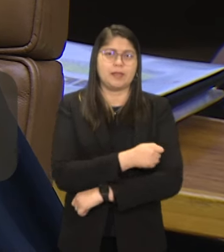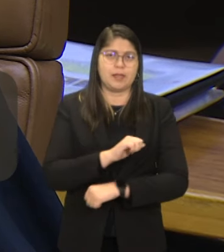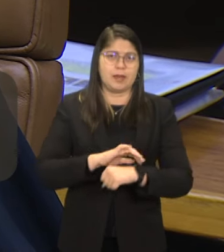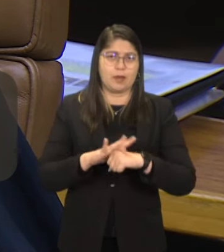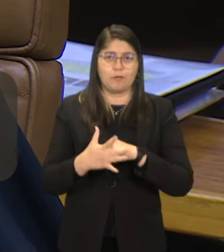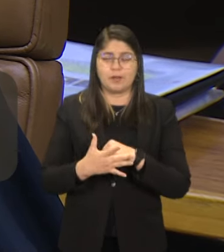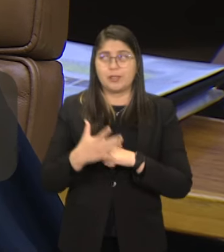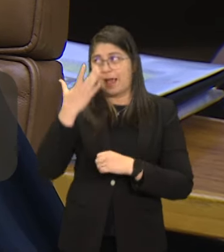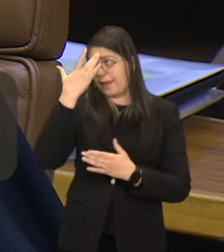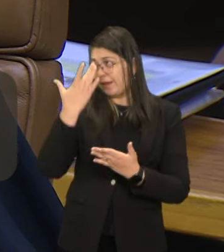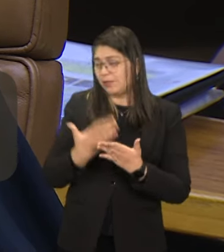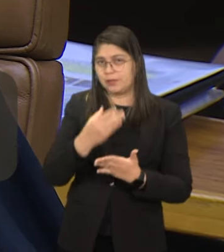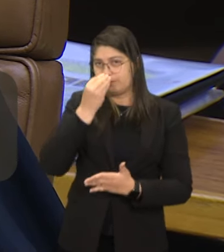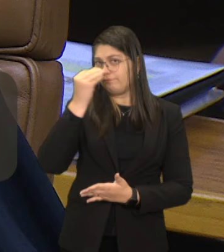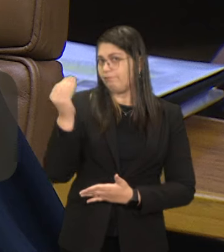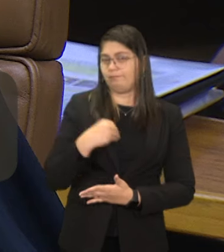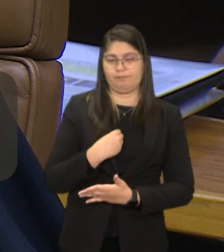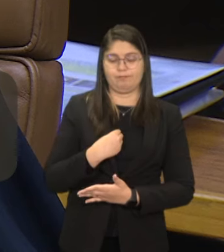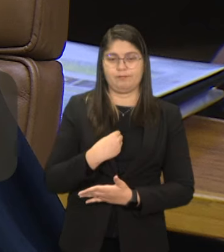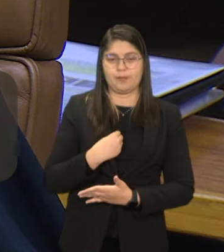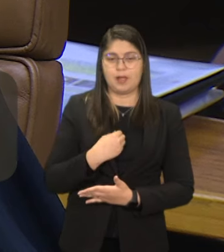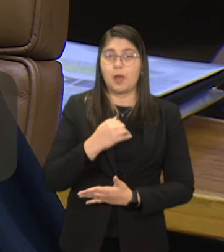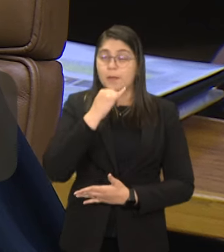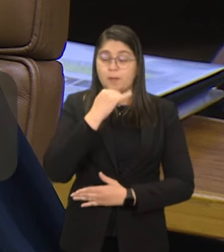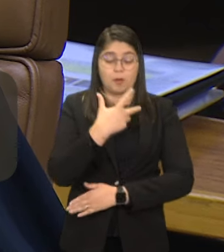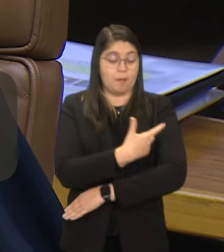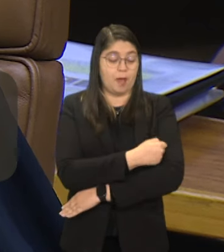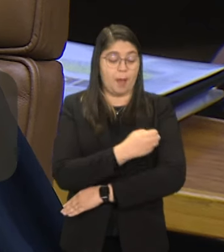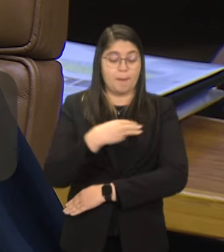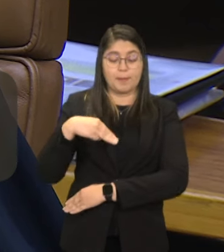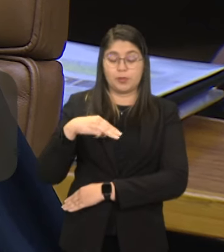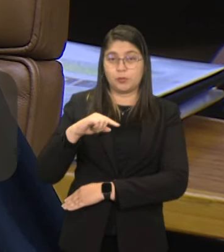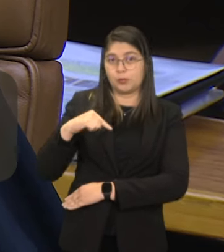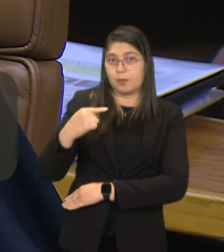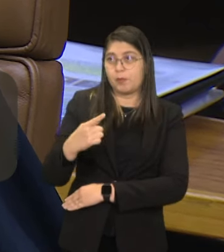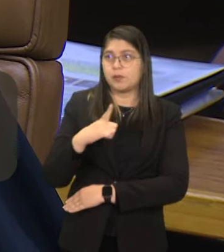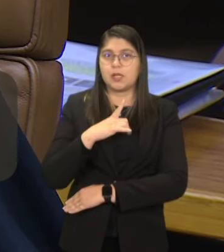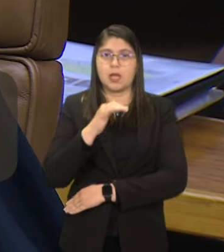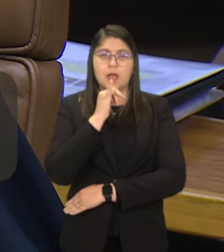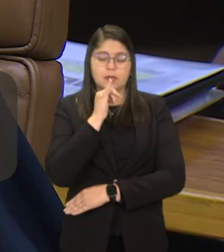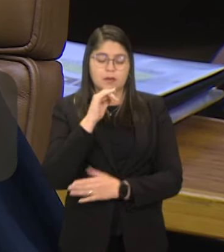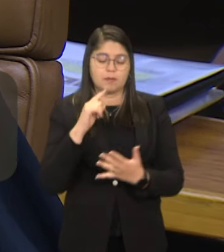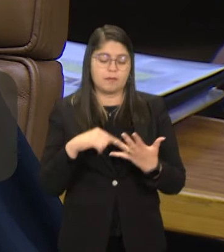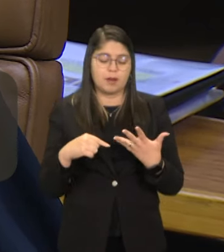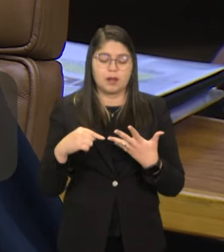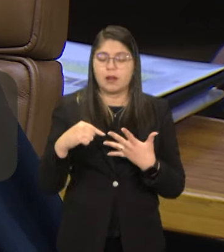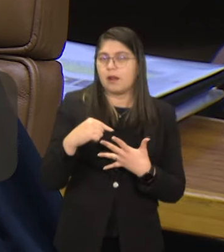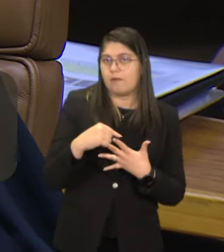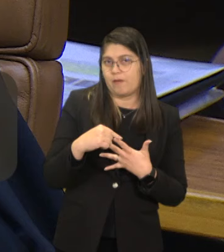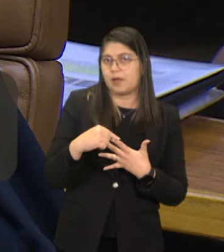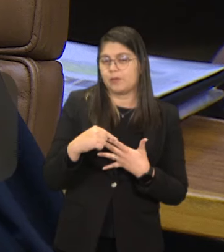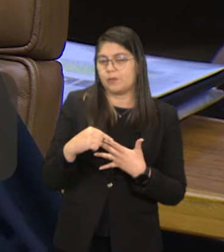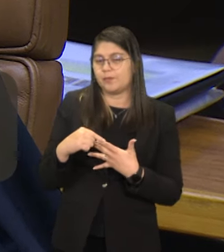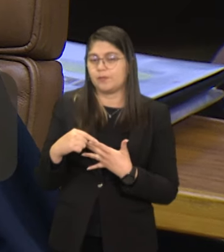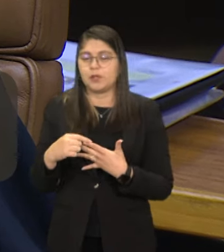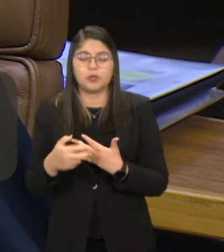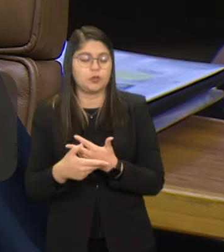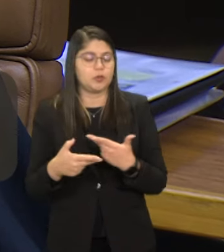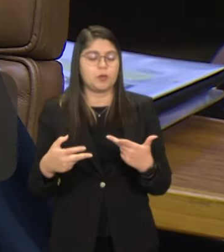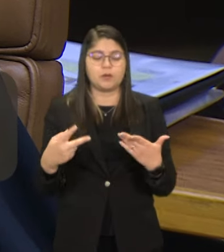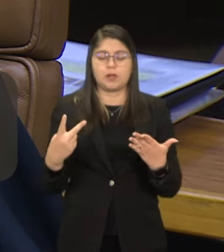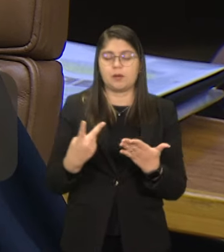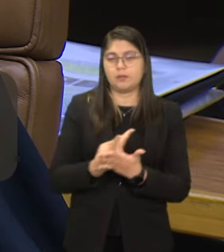ignorados. Minutos depois de tomar a vacina da Johnson, ele cita vários exemplos de circunstâncias, de